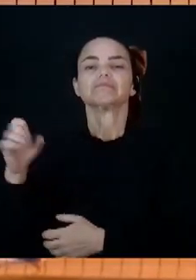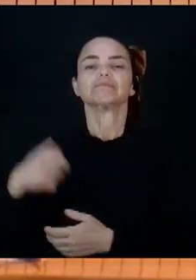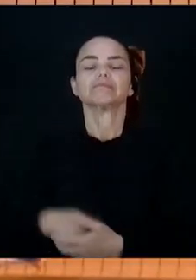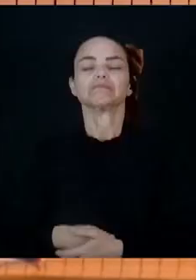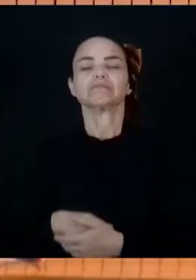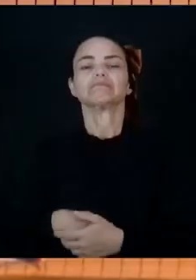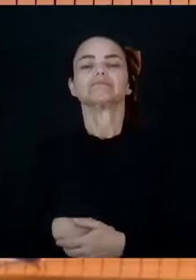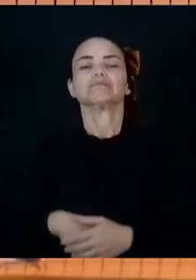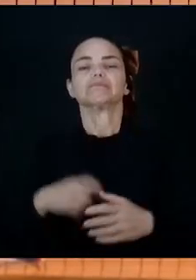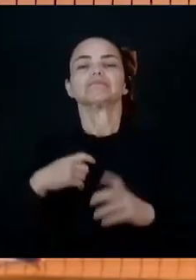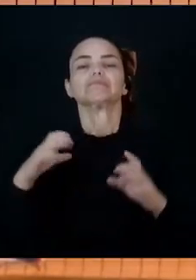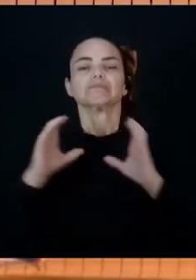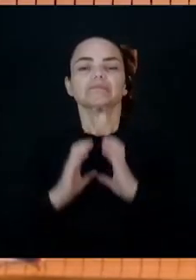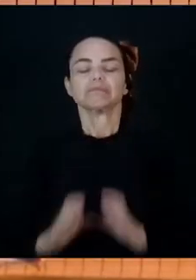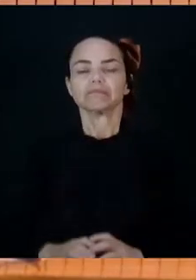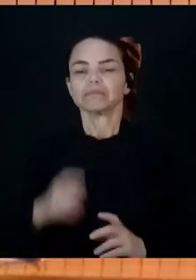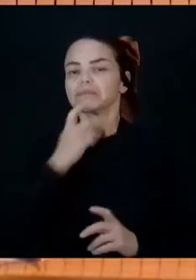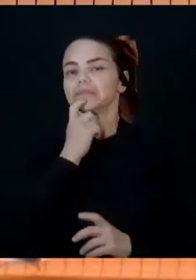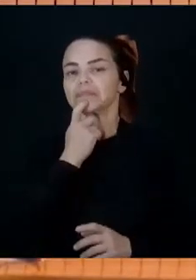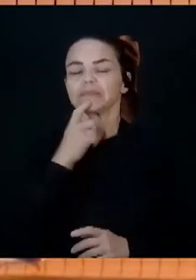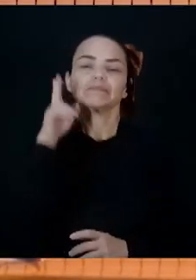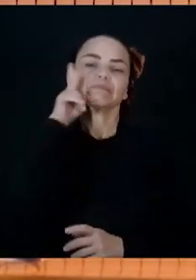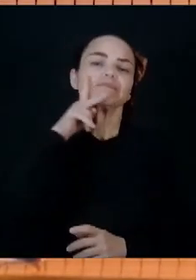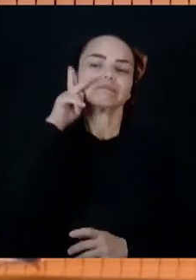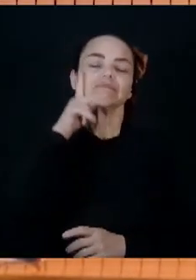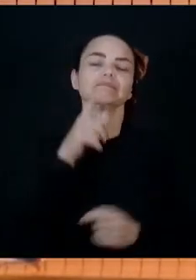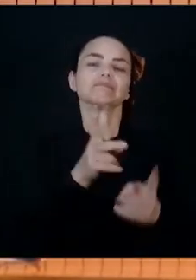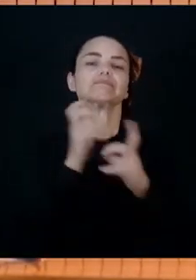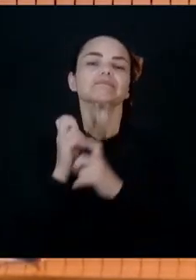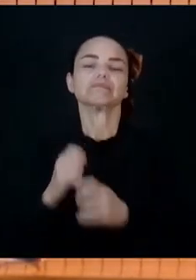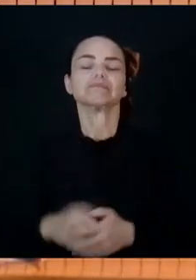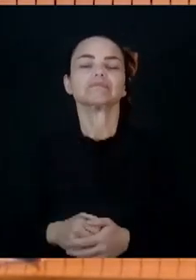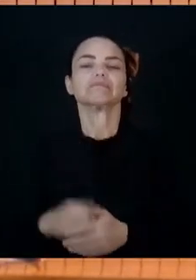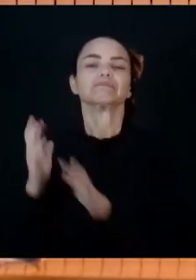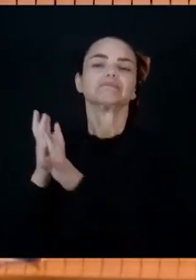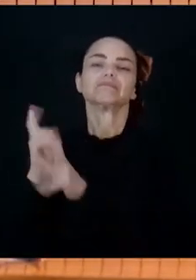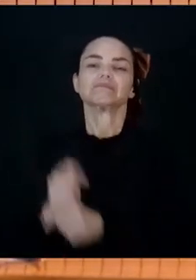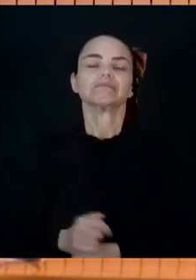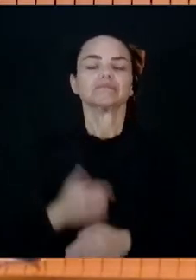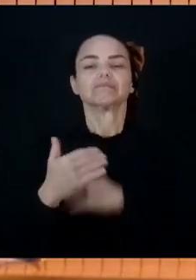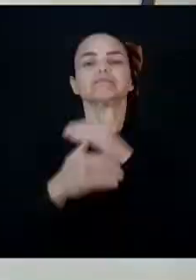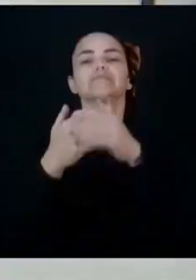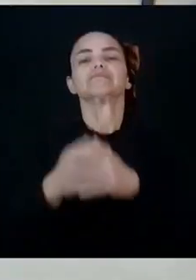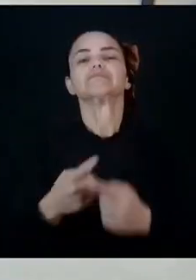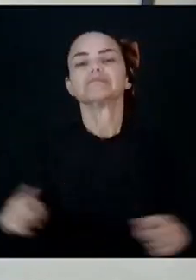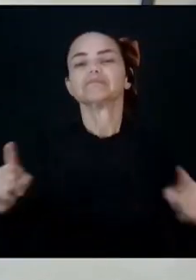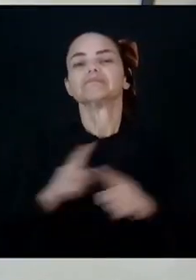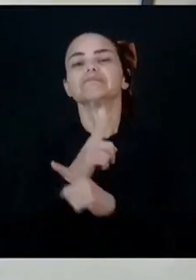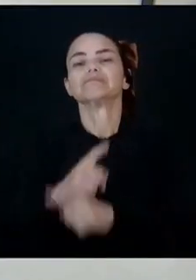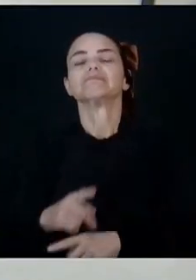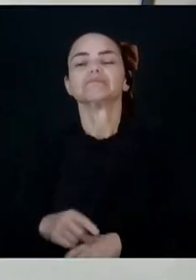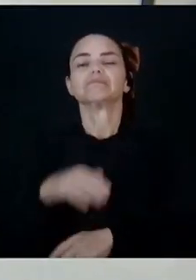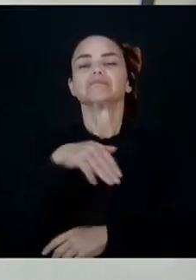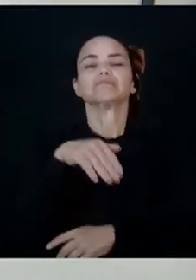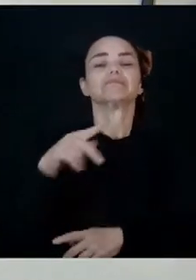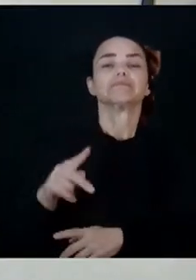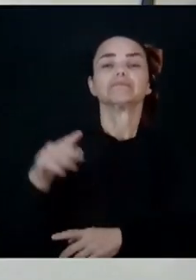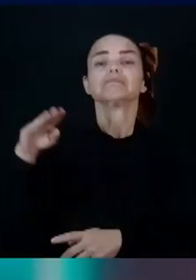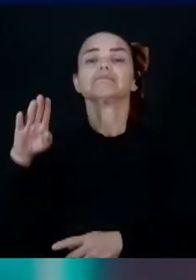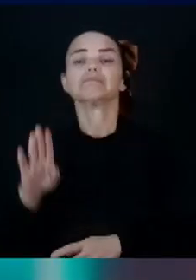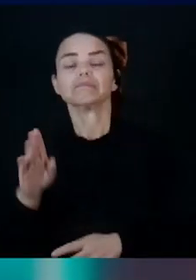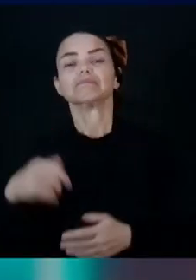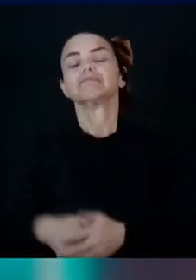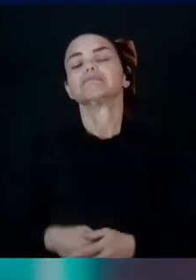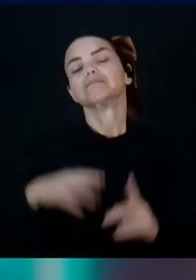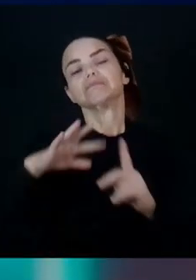campineiro. Natural da Paraíba, ele é reconhecido pela trajetória construída na música popular brasileira. Essa homenagem representa